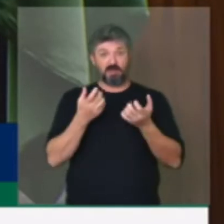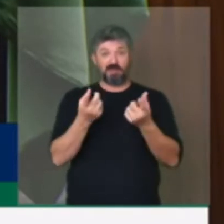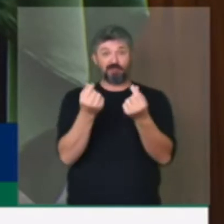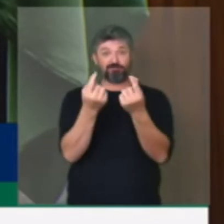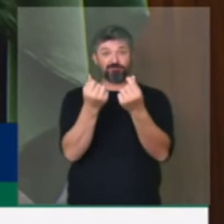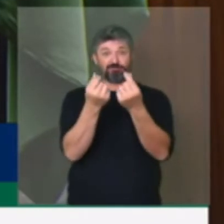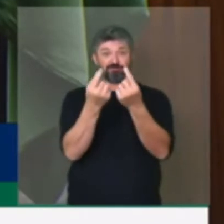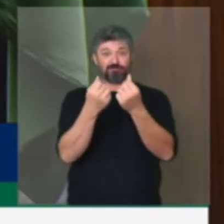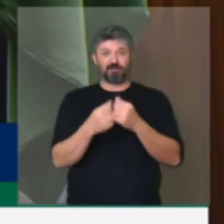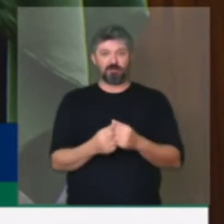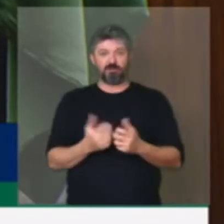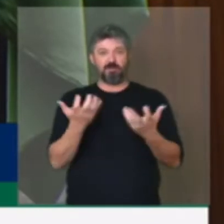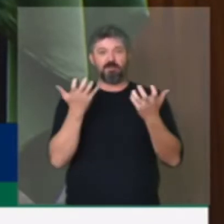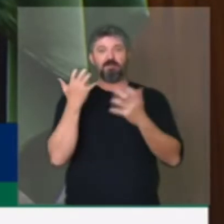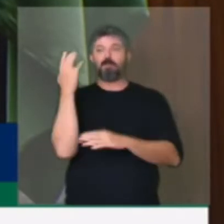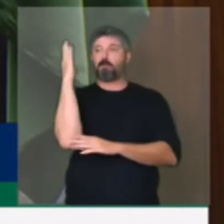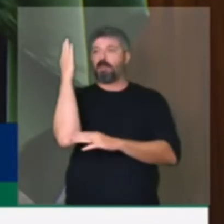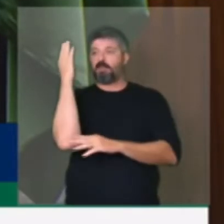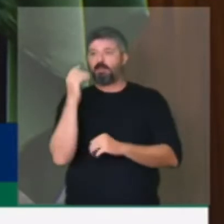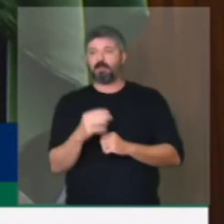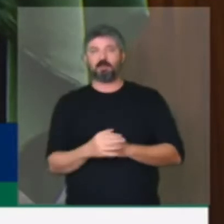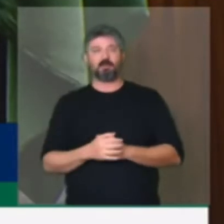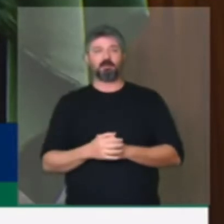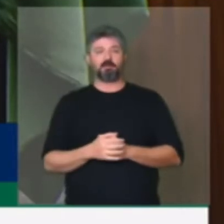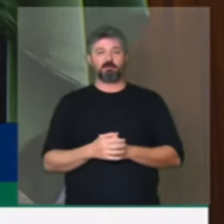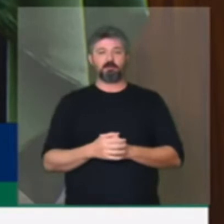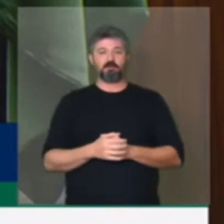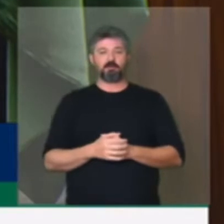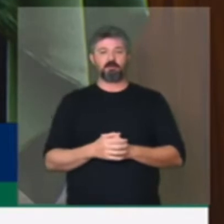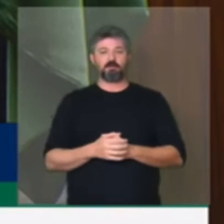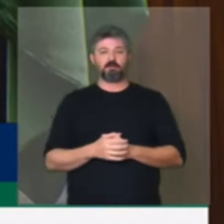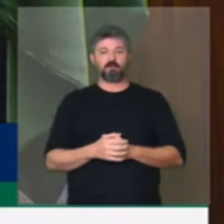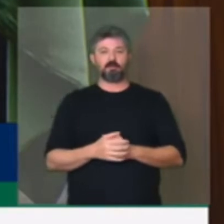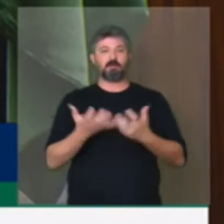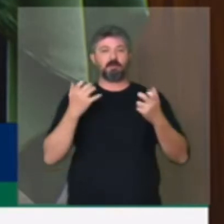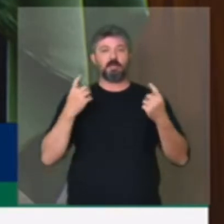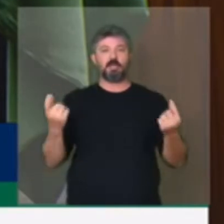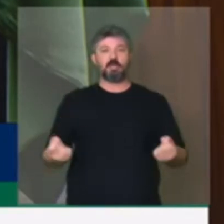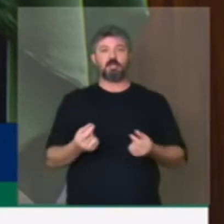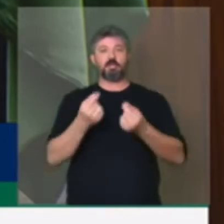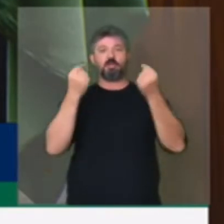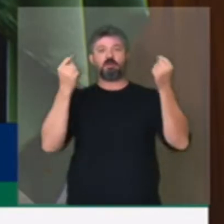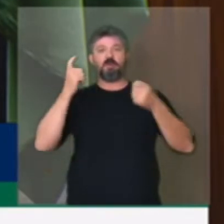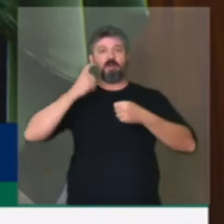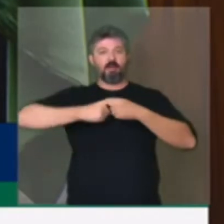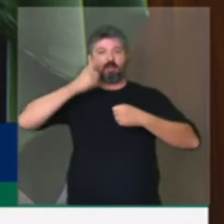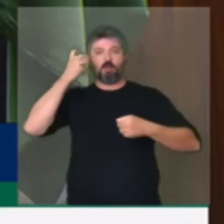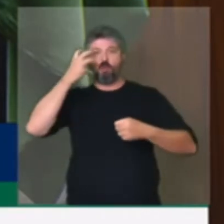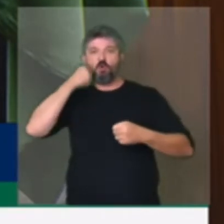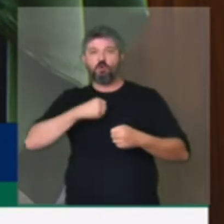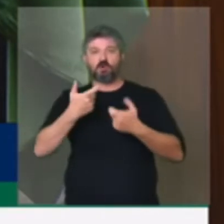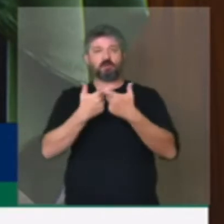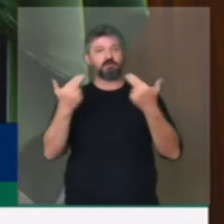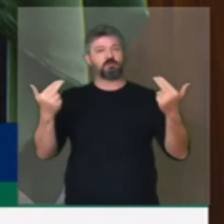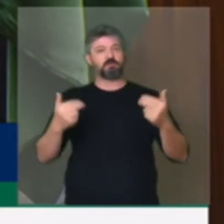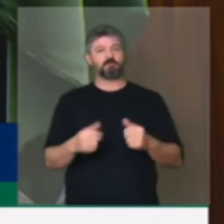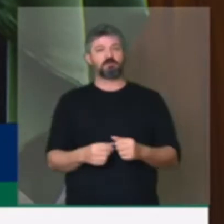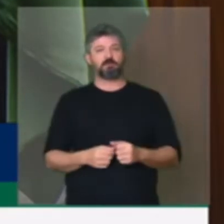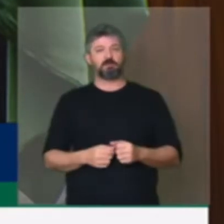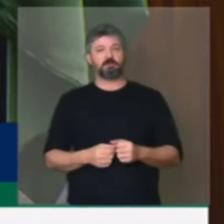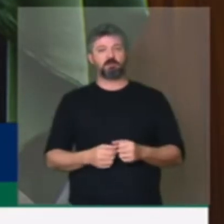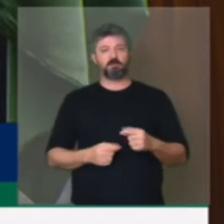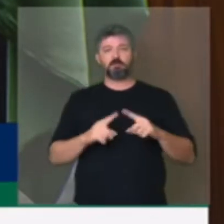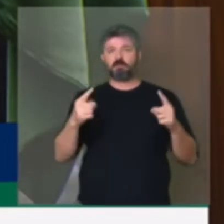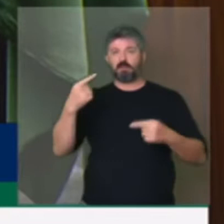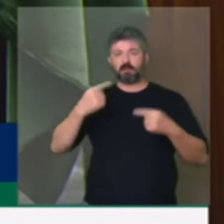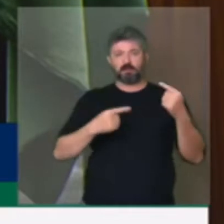que quer a madeira, que quer o ouro, que quer a riqueza, que quer lucrar, e sem um debate